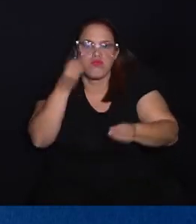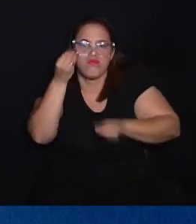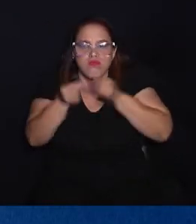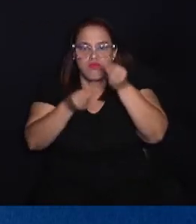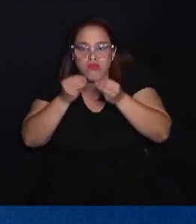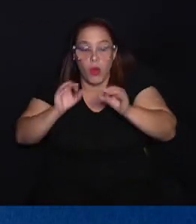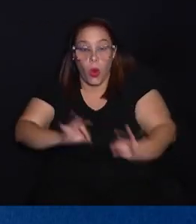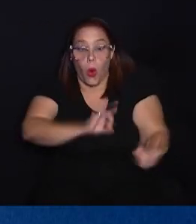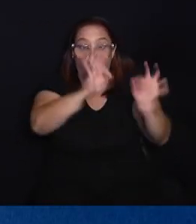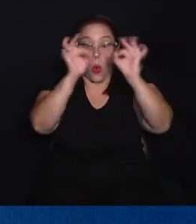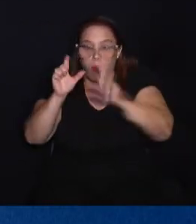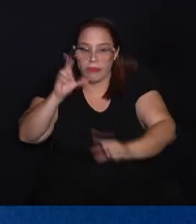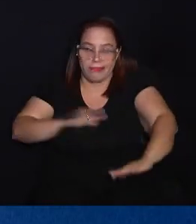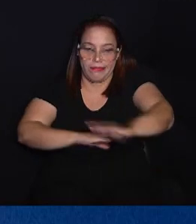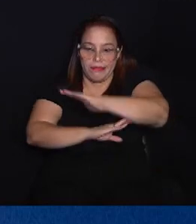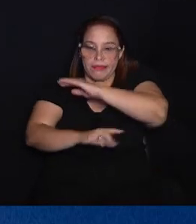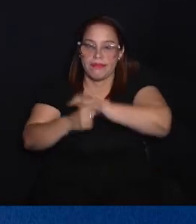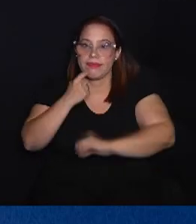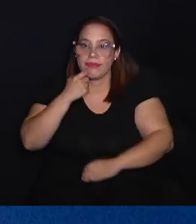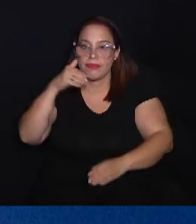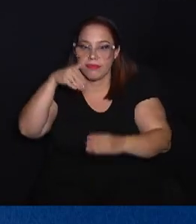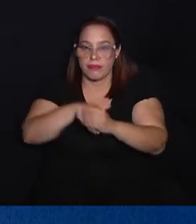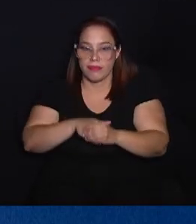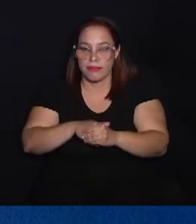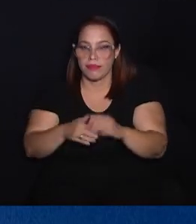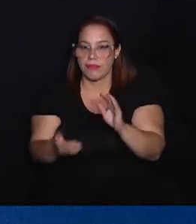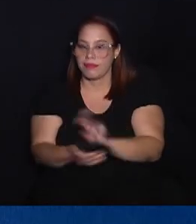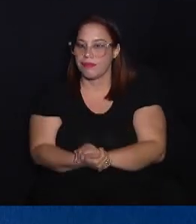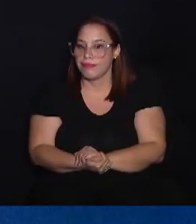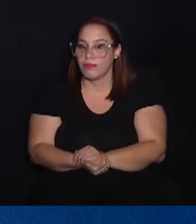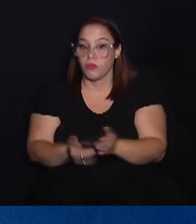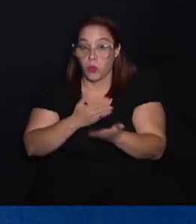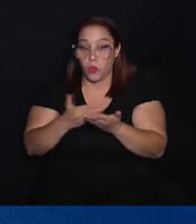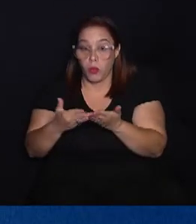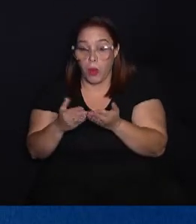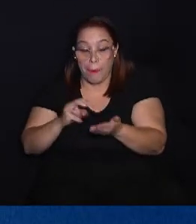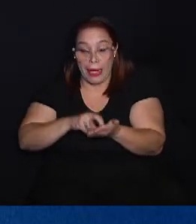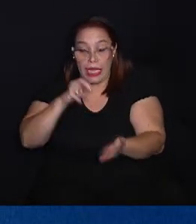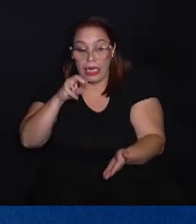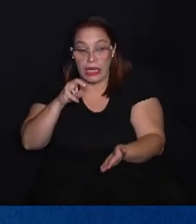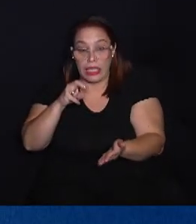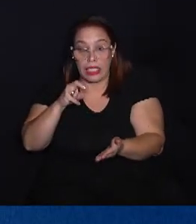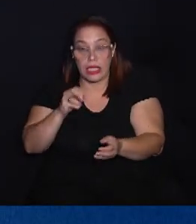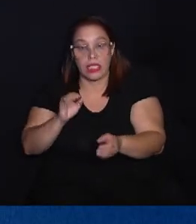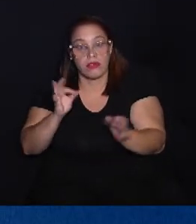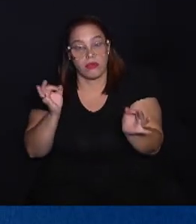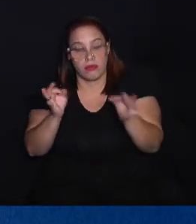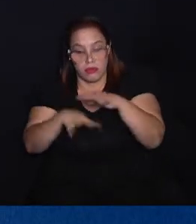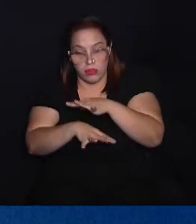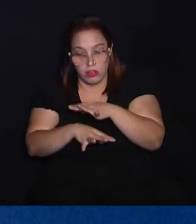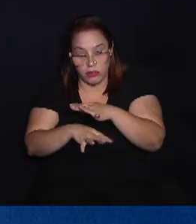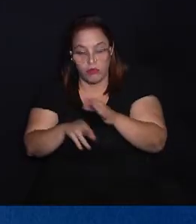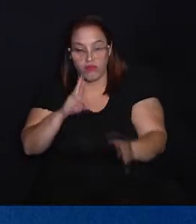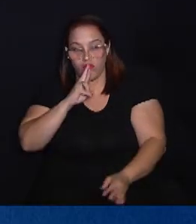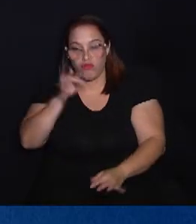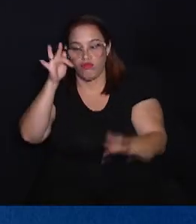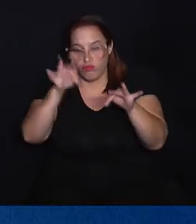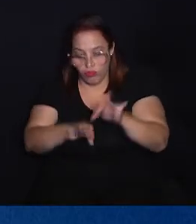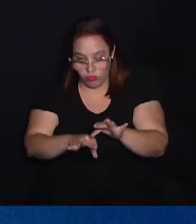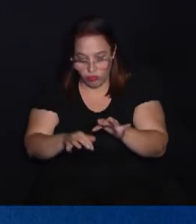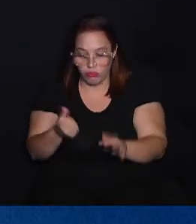Você aperta e aí você pode mandar o seu elogio, uma crítica construtiva, o que você achou da cobertura da TV Câmara